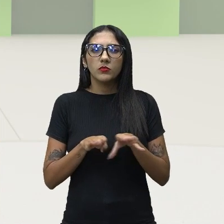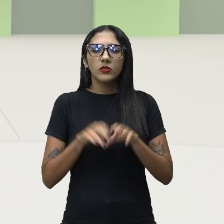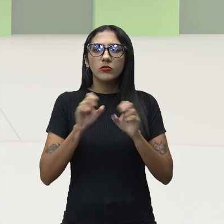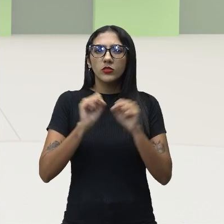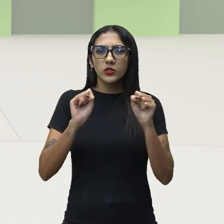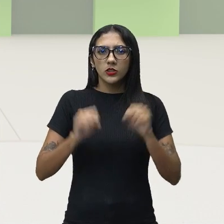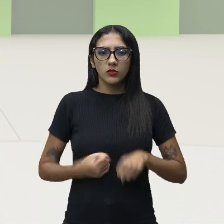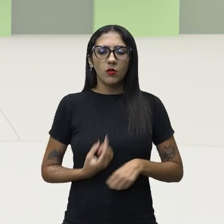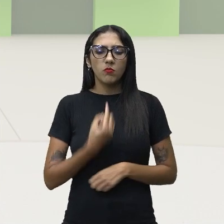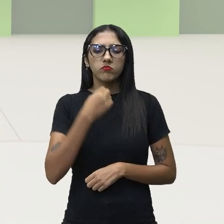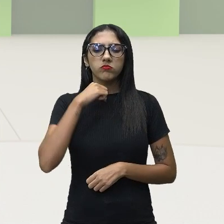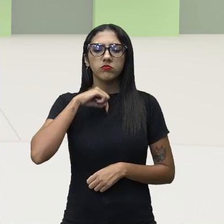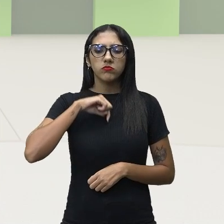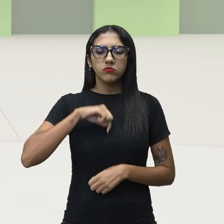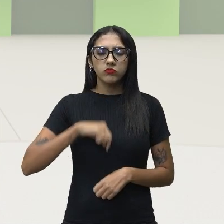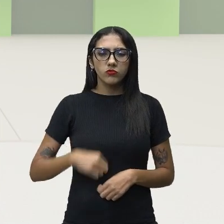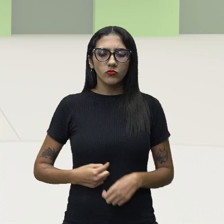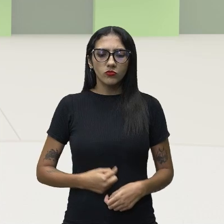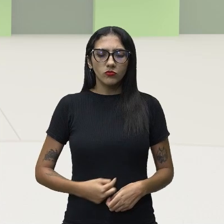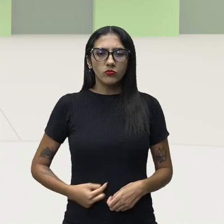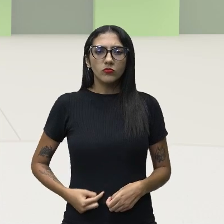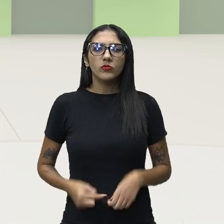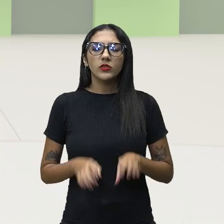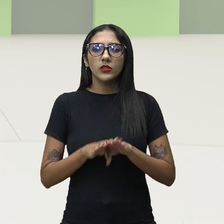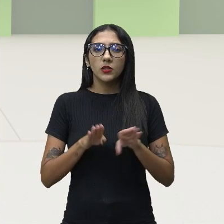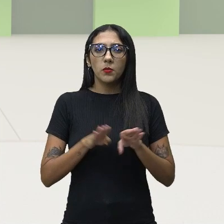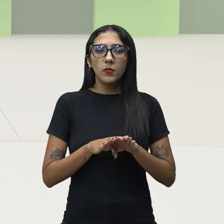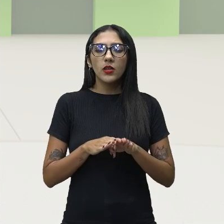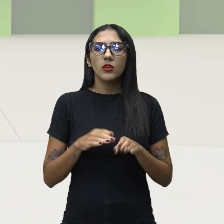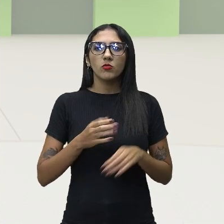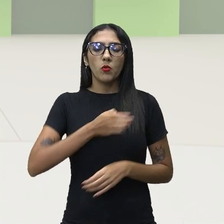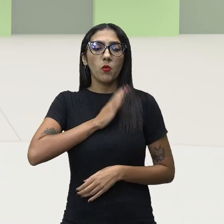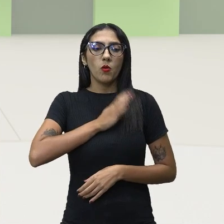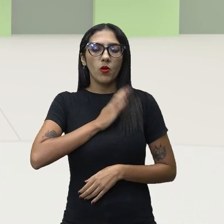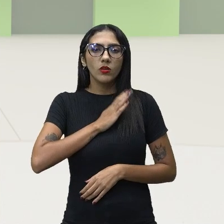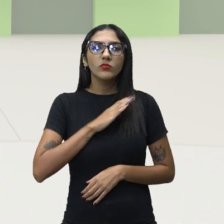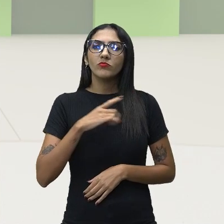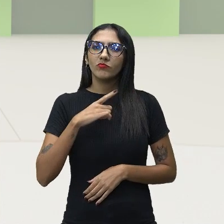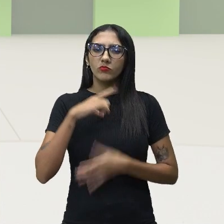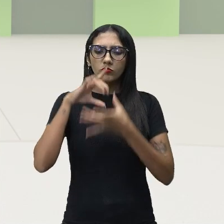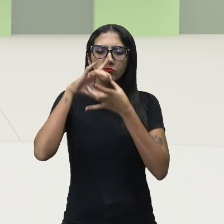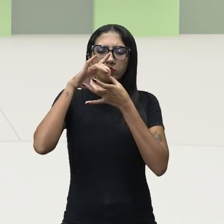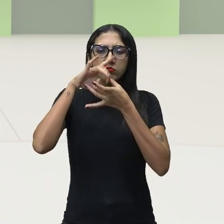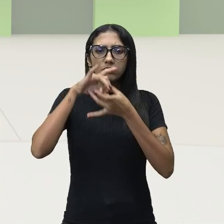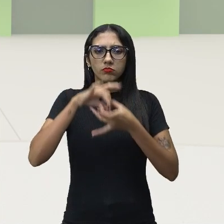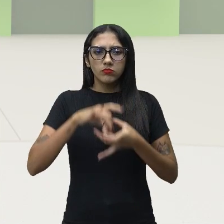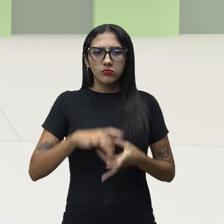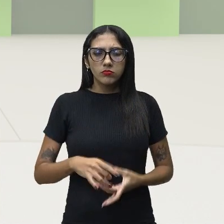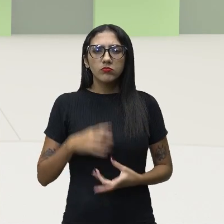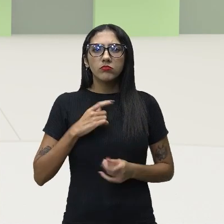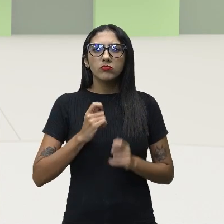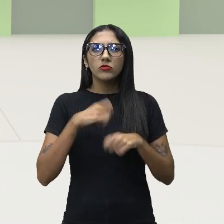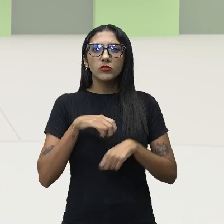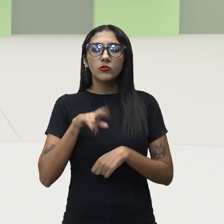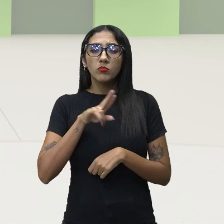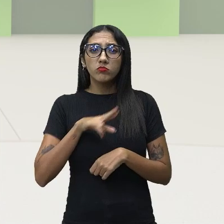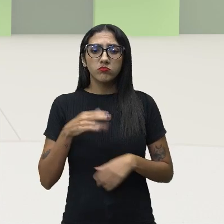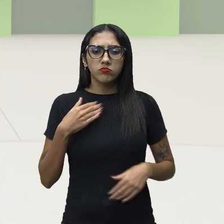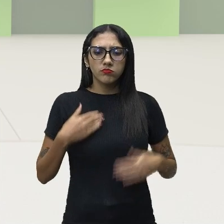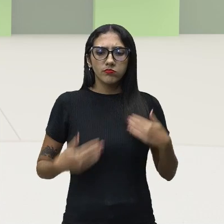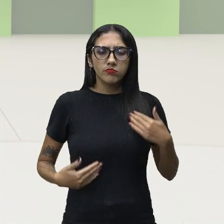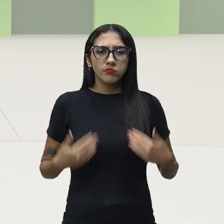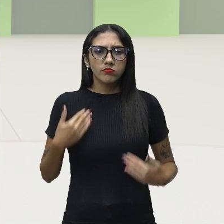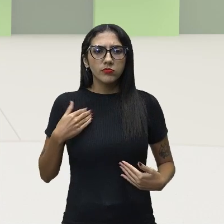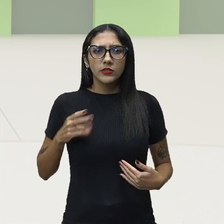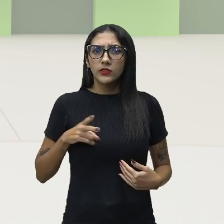sistema cardiovascular, eles também vão se unir para fazer o funcionamento do nosso organismo sempre, né,